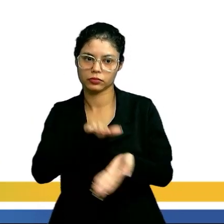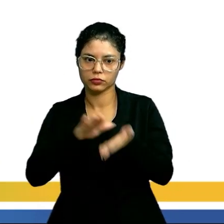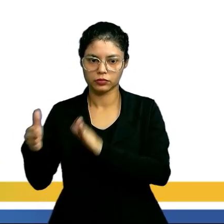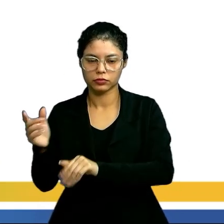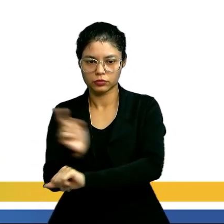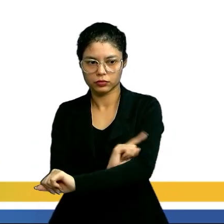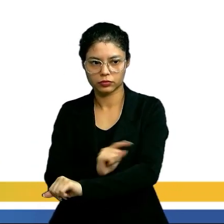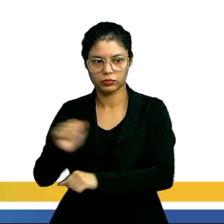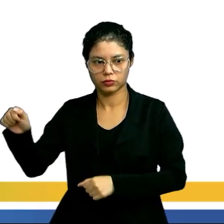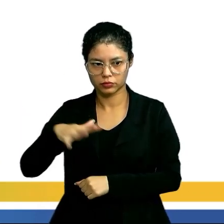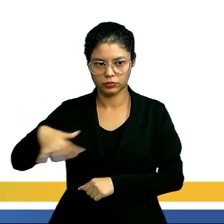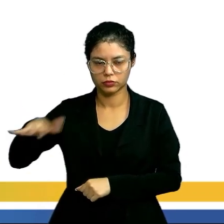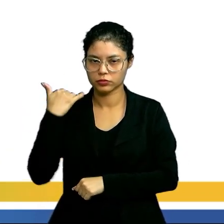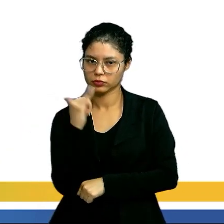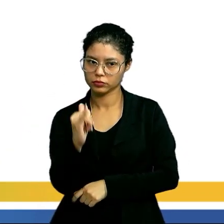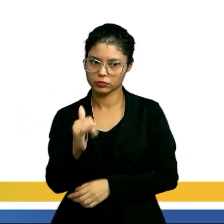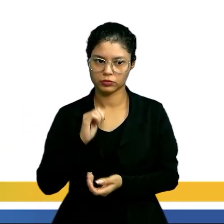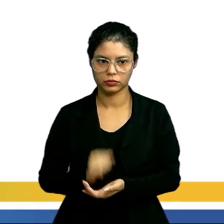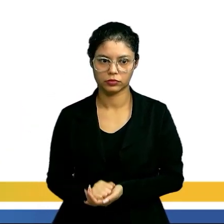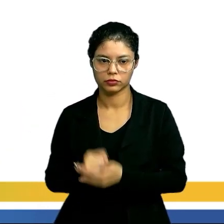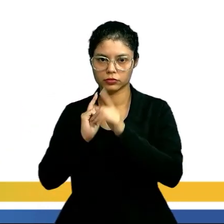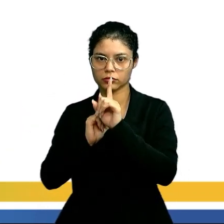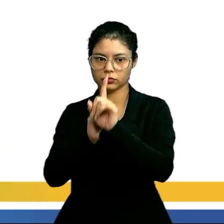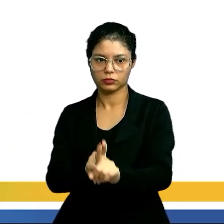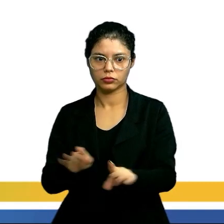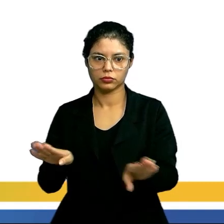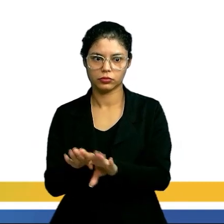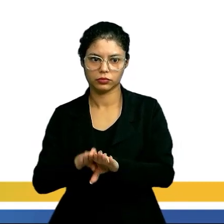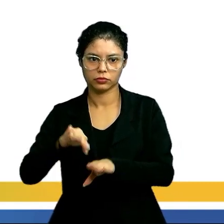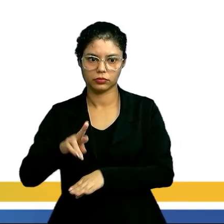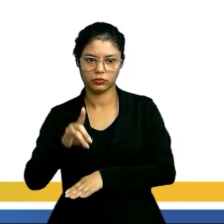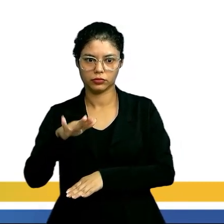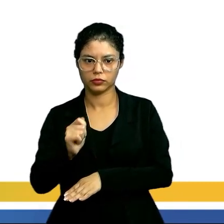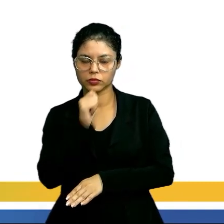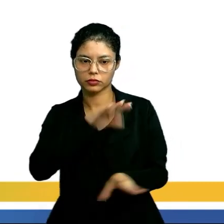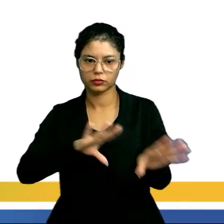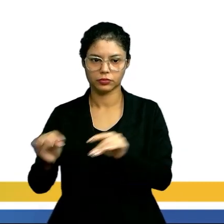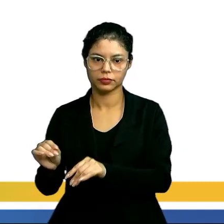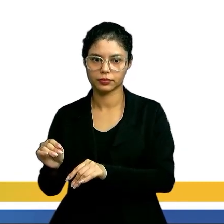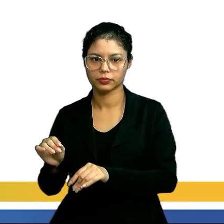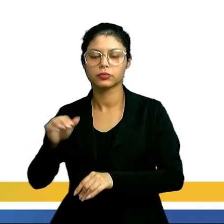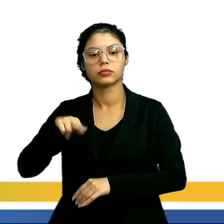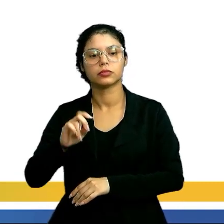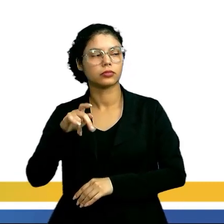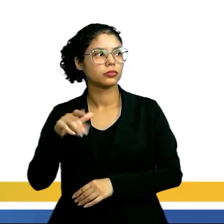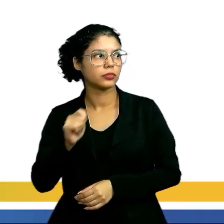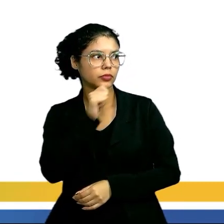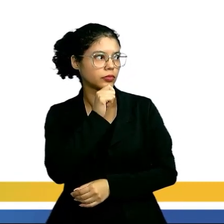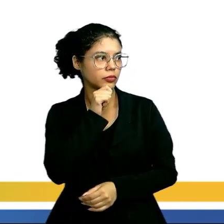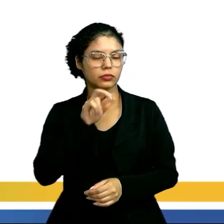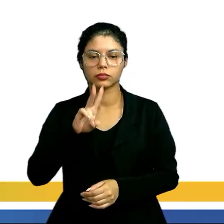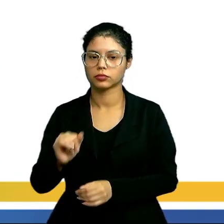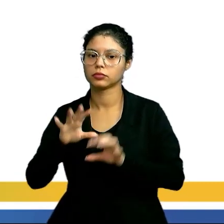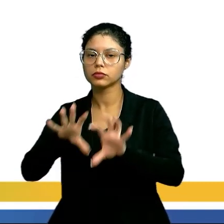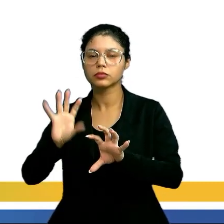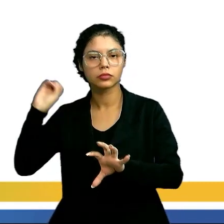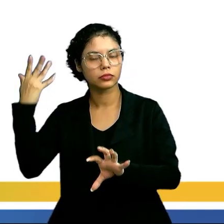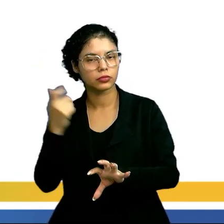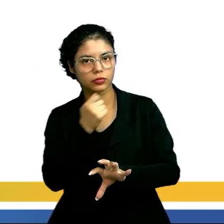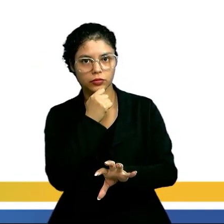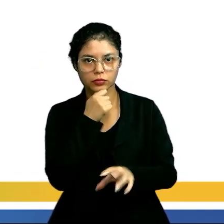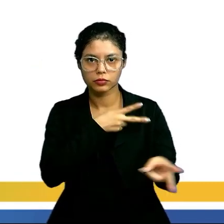que a energia calórica era 551 kJ. Já que estamos transformando isso em energia potencial gravitacional, temos de